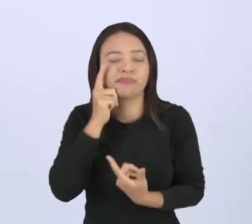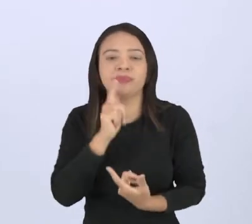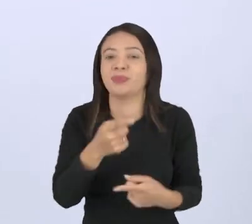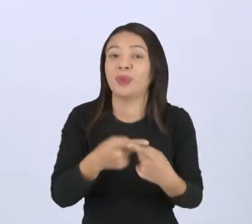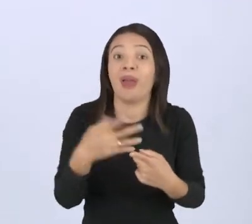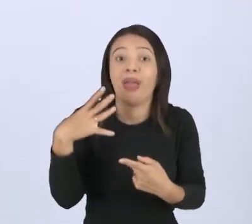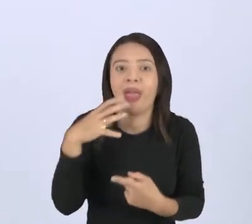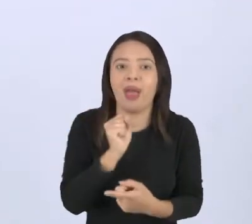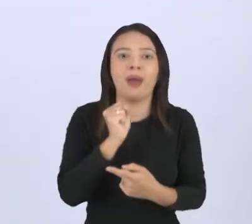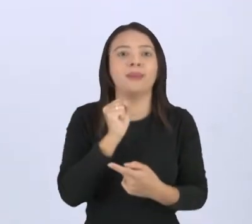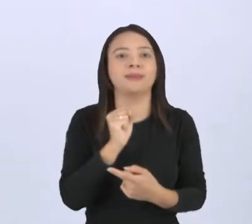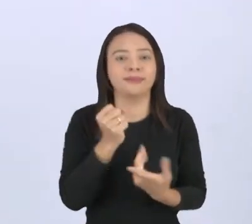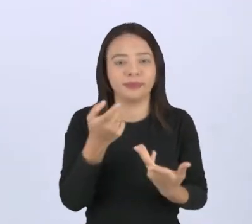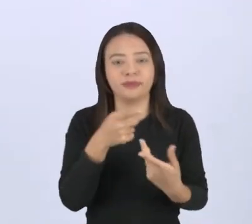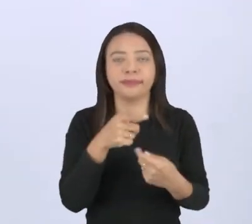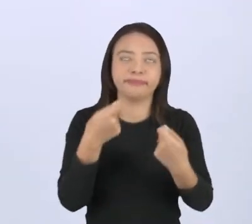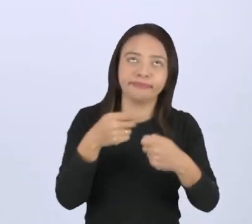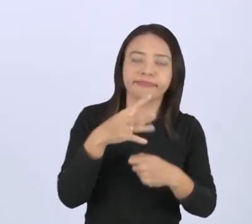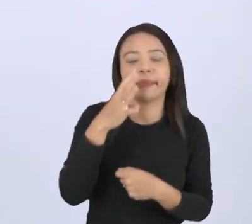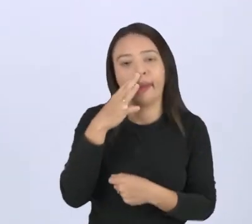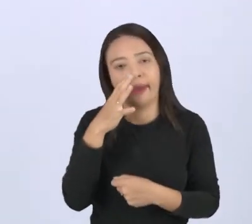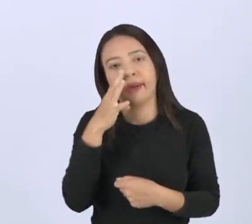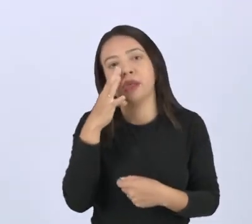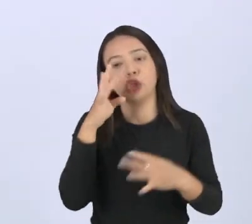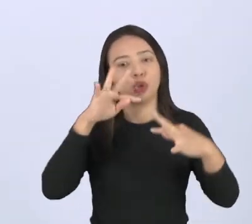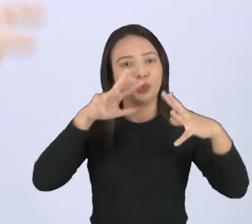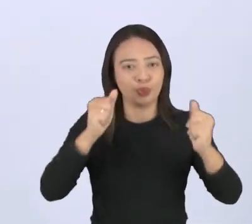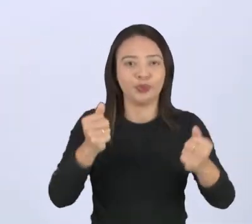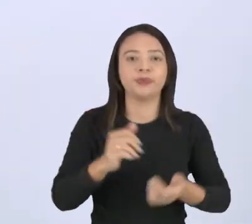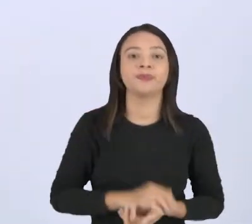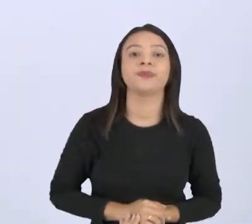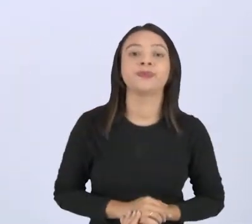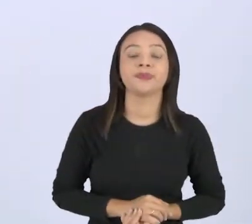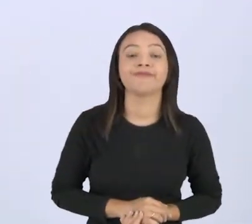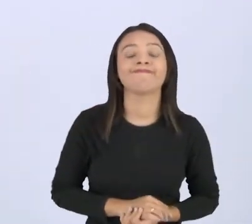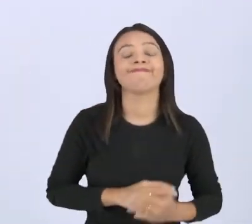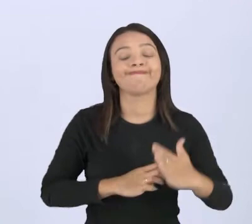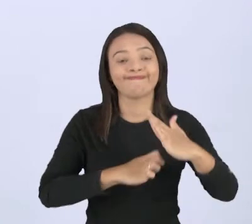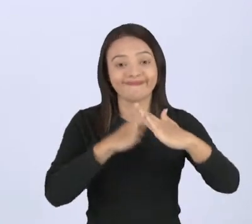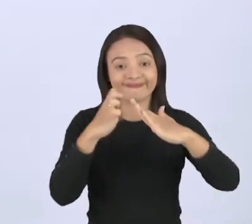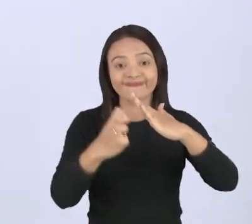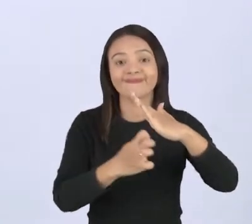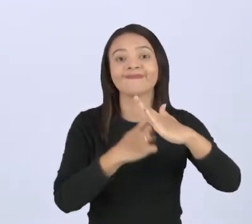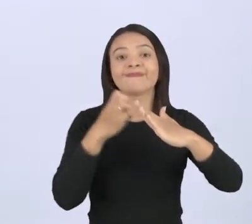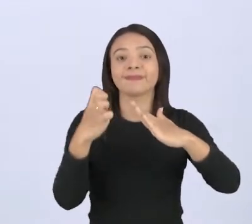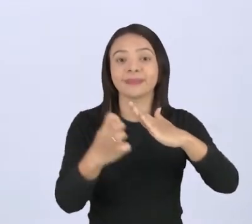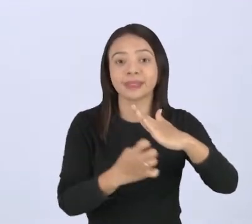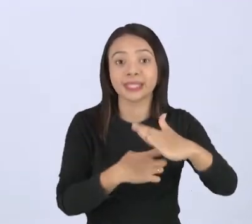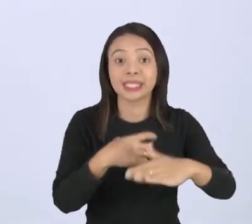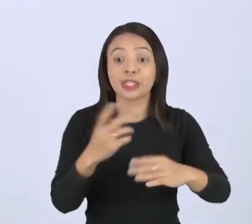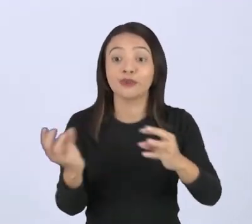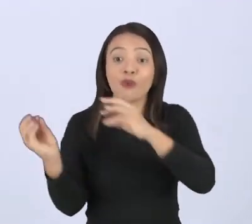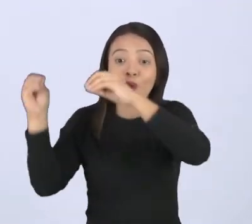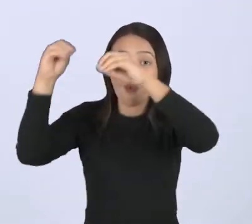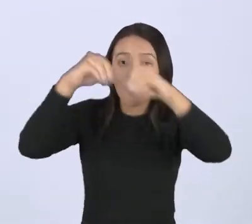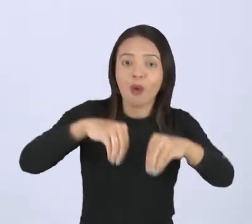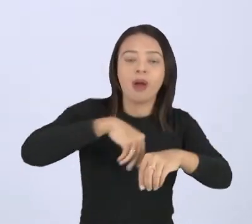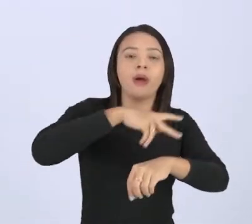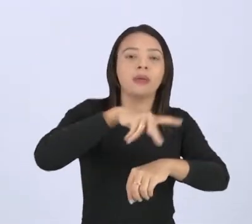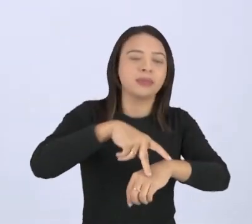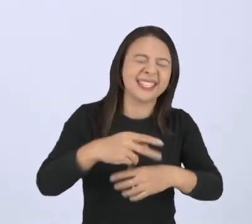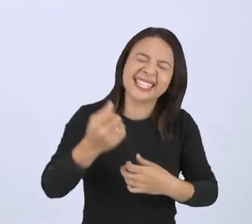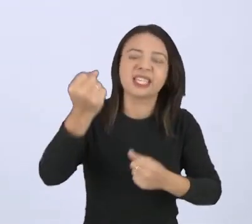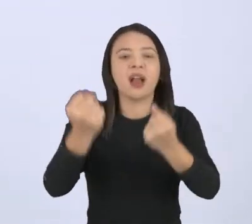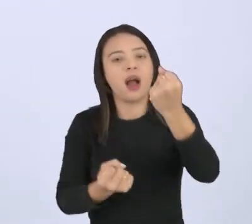de segundos e você tem que assistir aquela propaganda toda. São elas que estão aí, que vieram para esses países, seja automobilística,